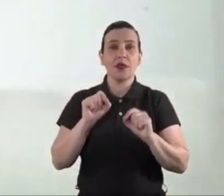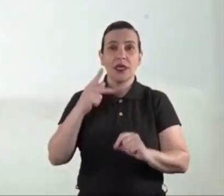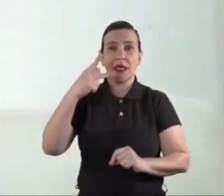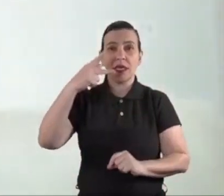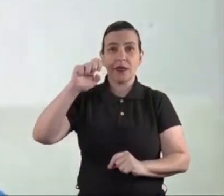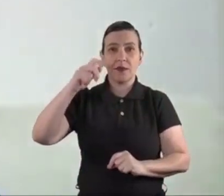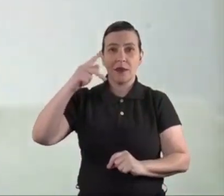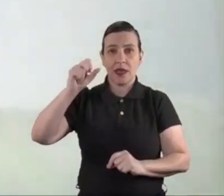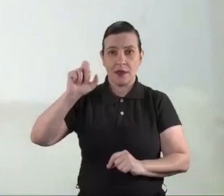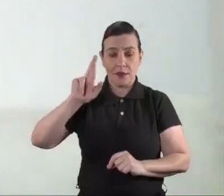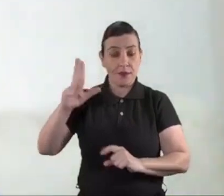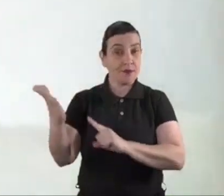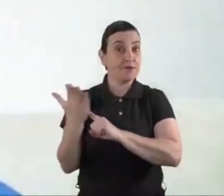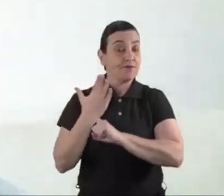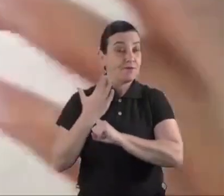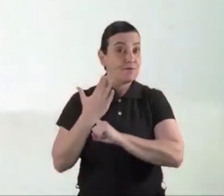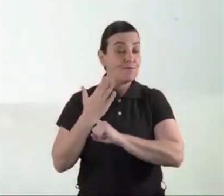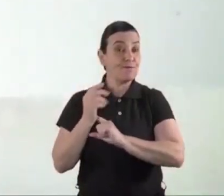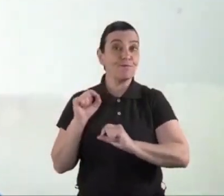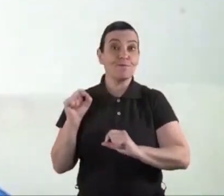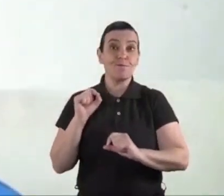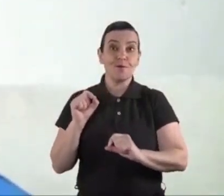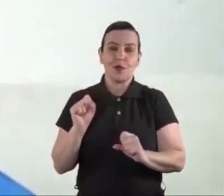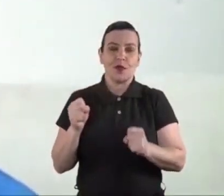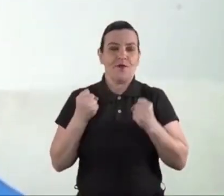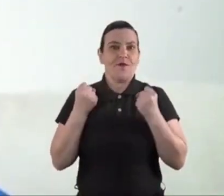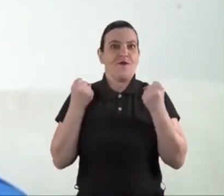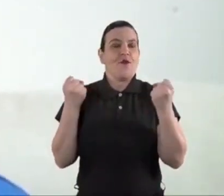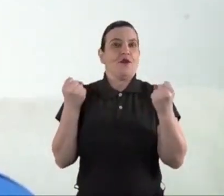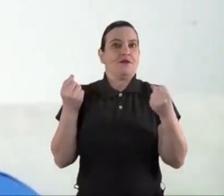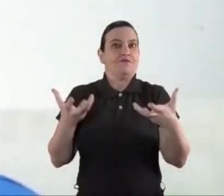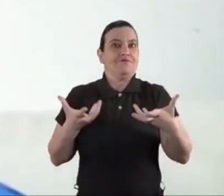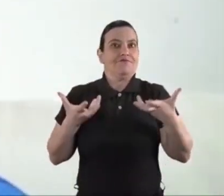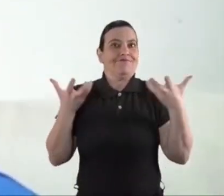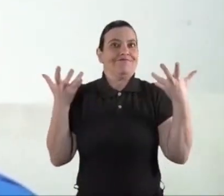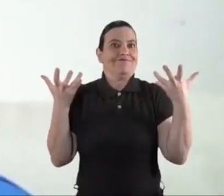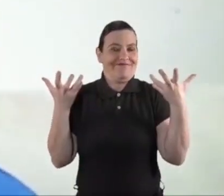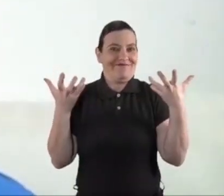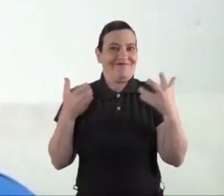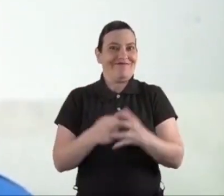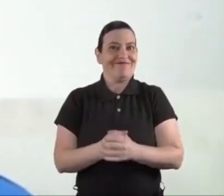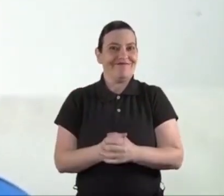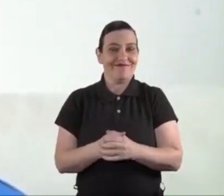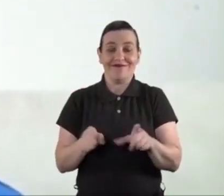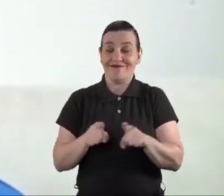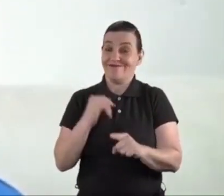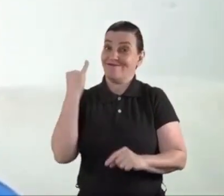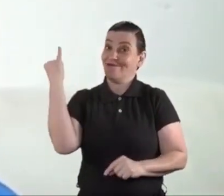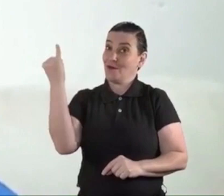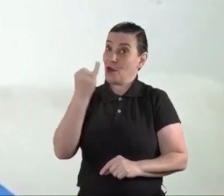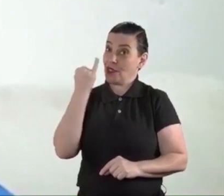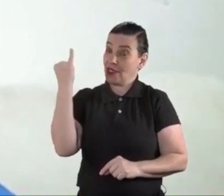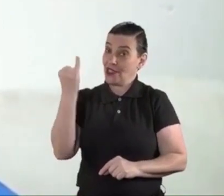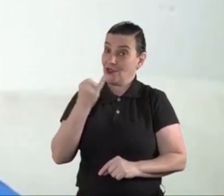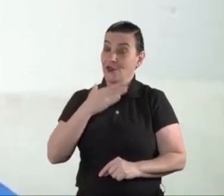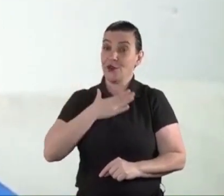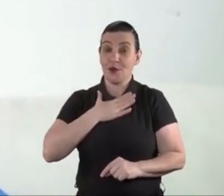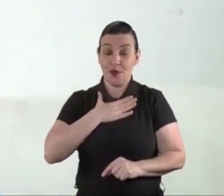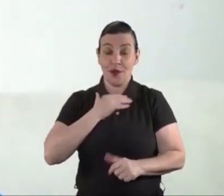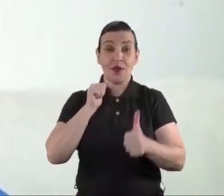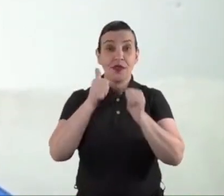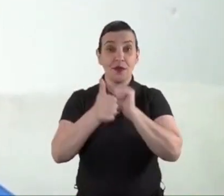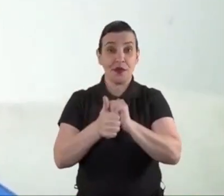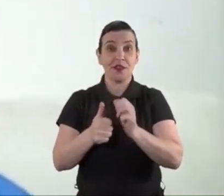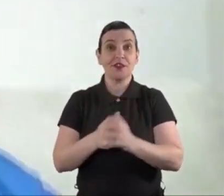Peppermint, que me dá ganhos de forças assim, de extrema importância, né, pro meu